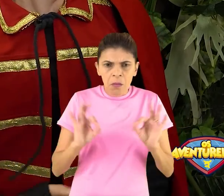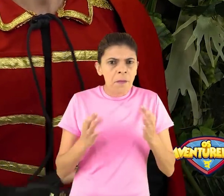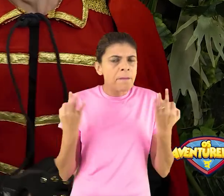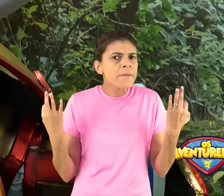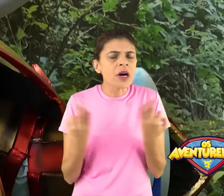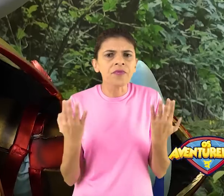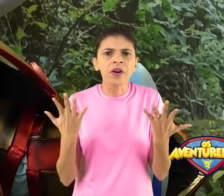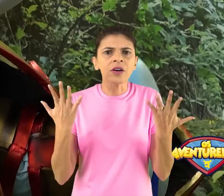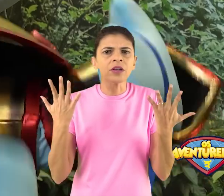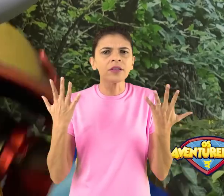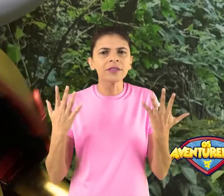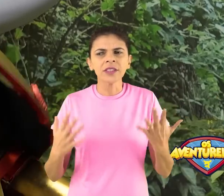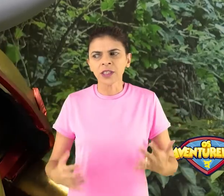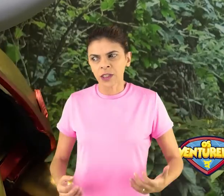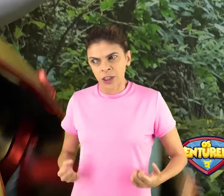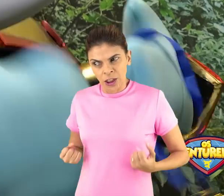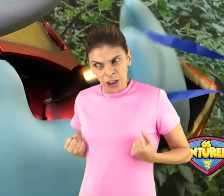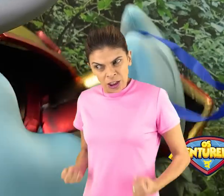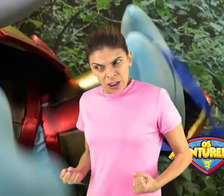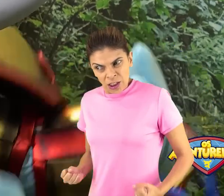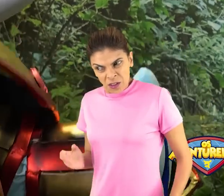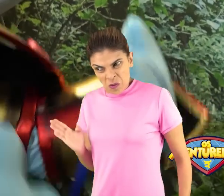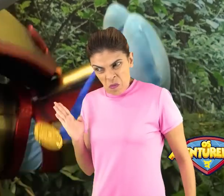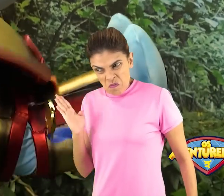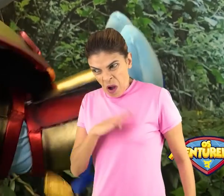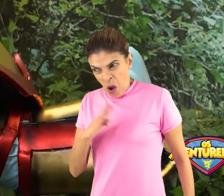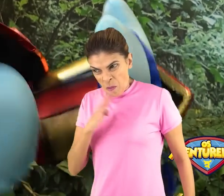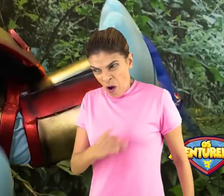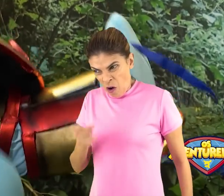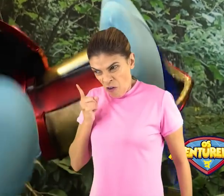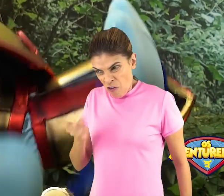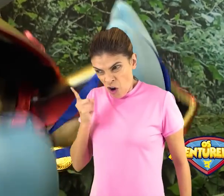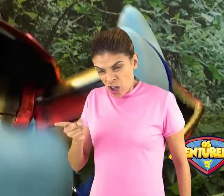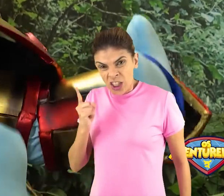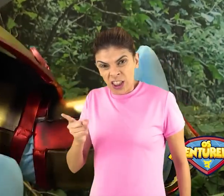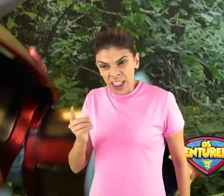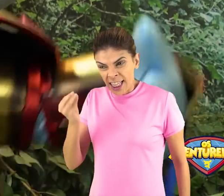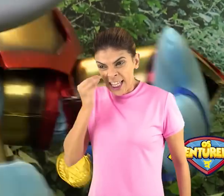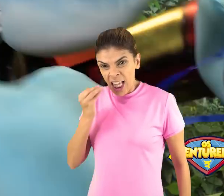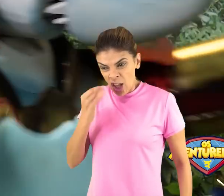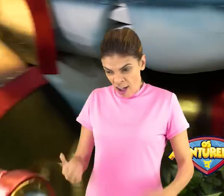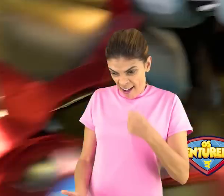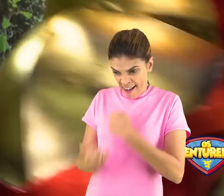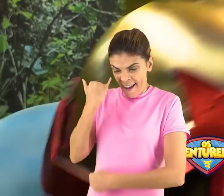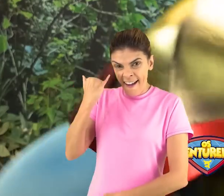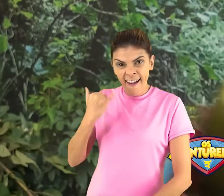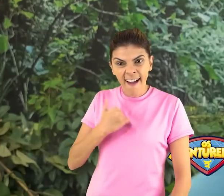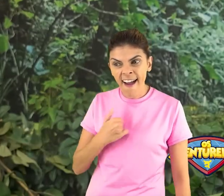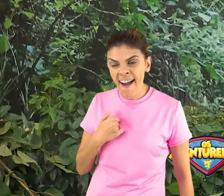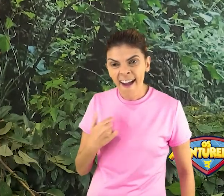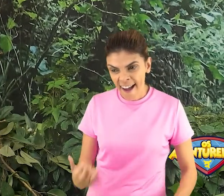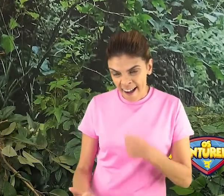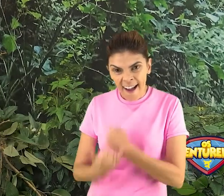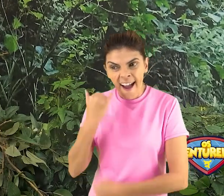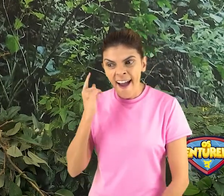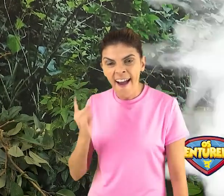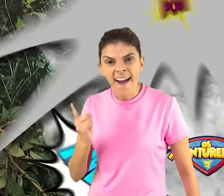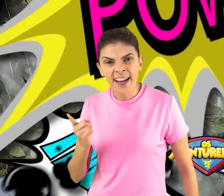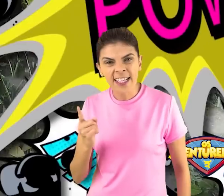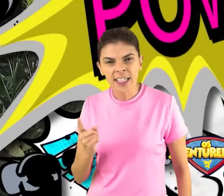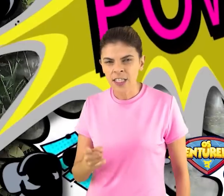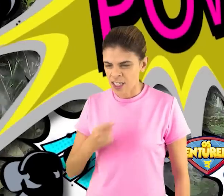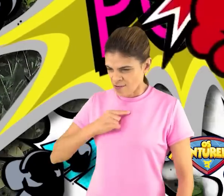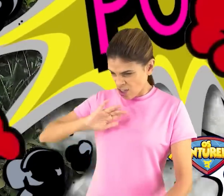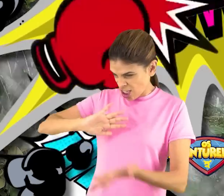Doutor Mau Mau! Você tentou me enganar! Eu